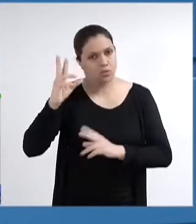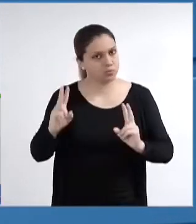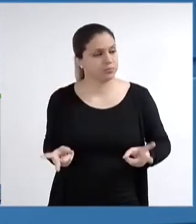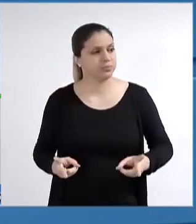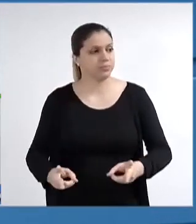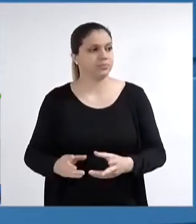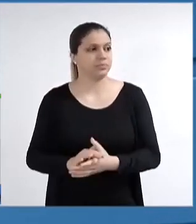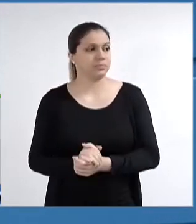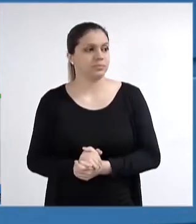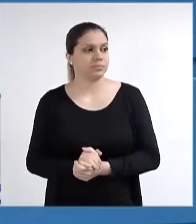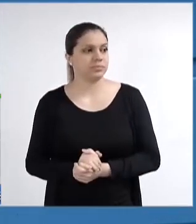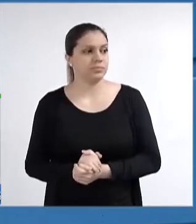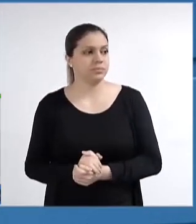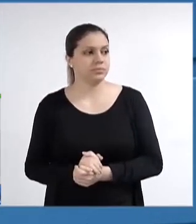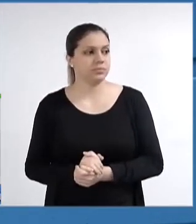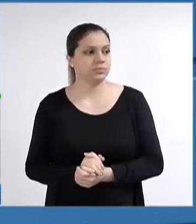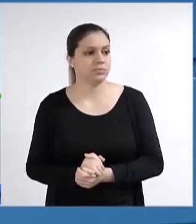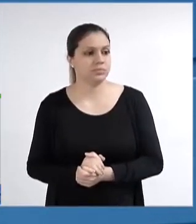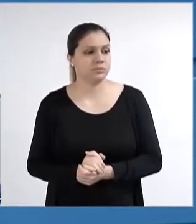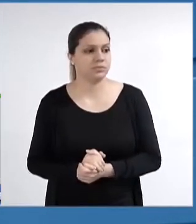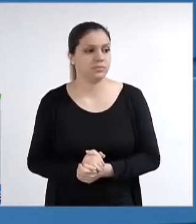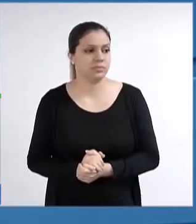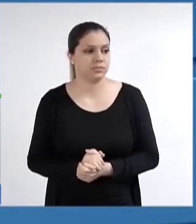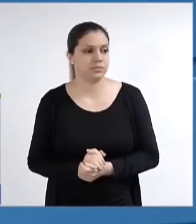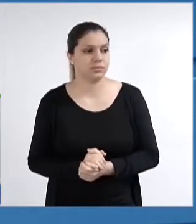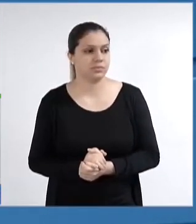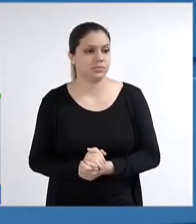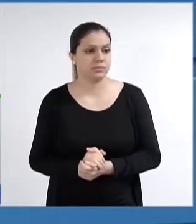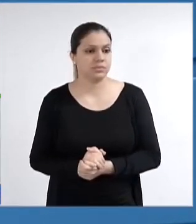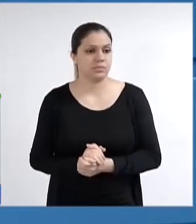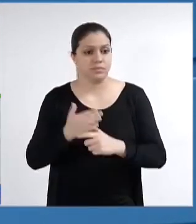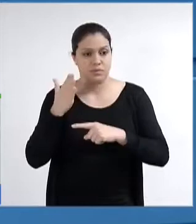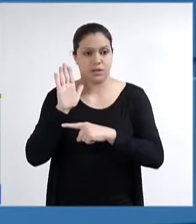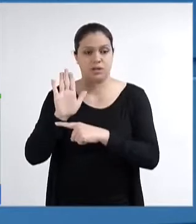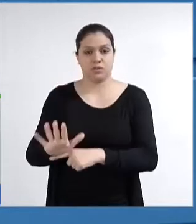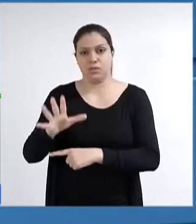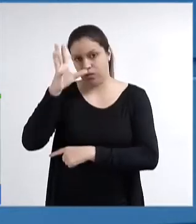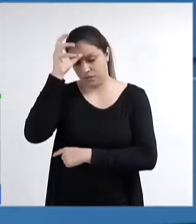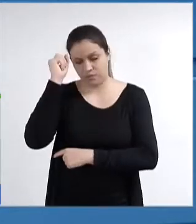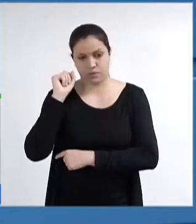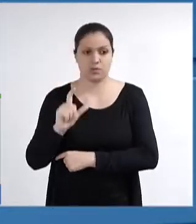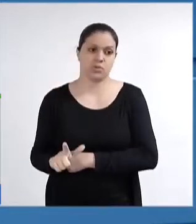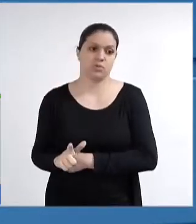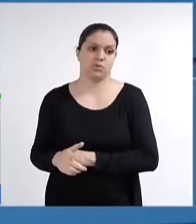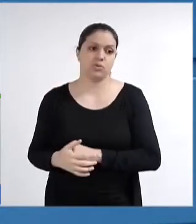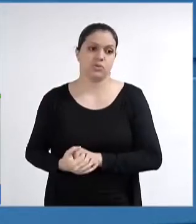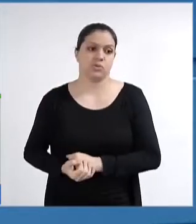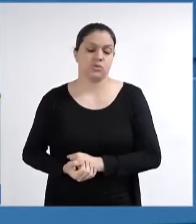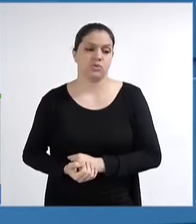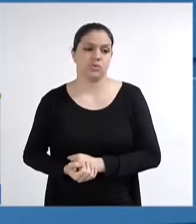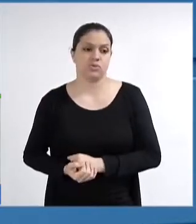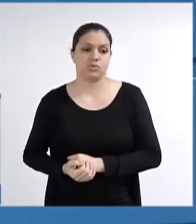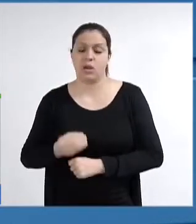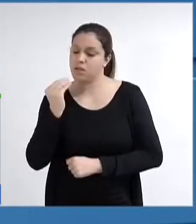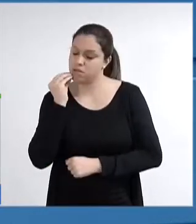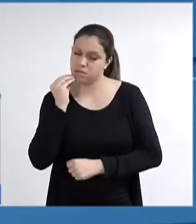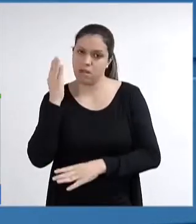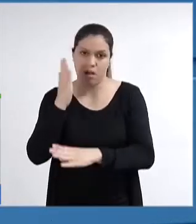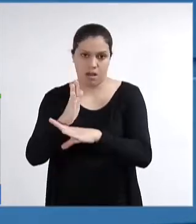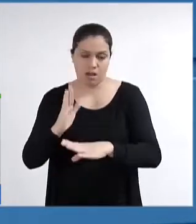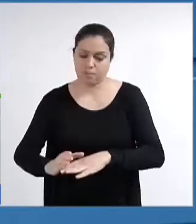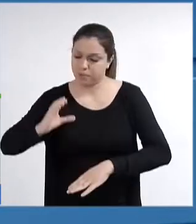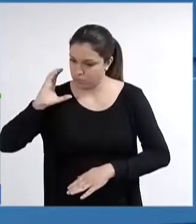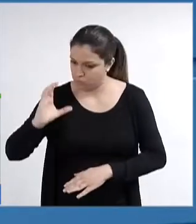com a intenção do presidente Jair Bolsonaro de realmente ajudar o Mato Grosso do Sul nessa repressão desses crimes de